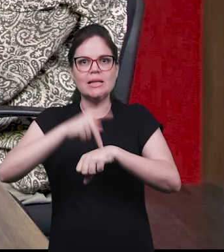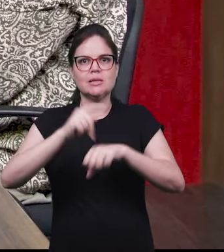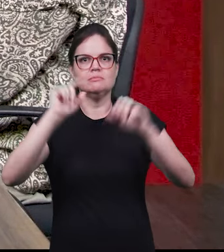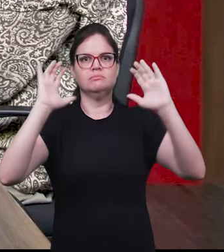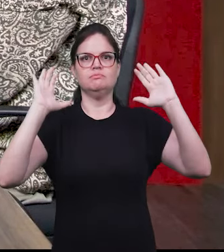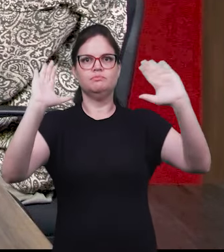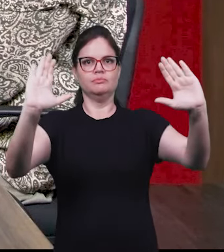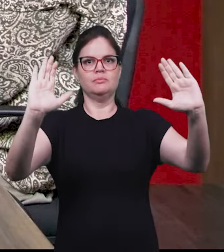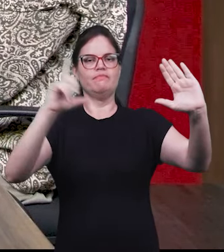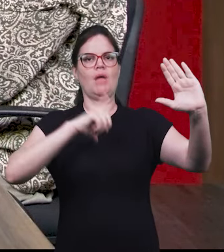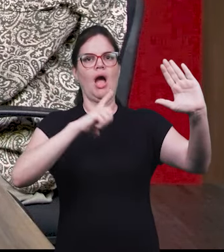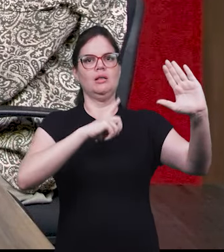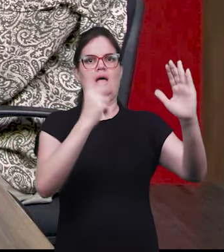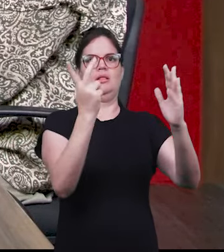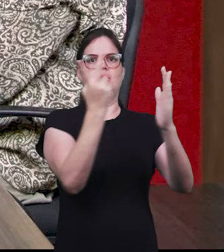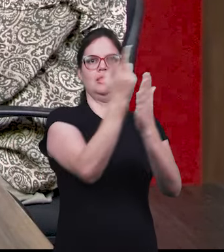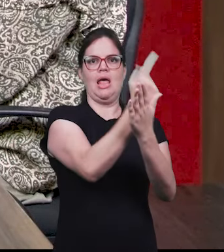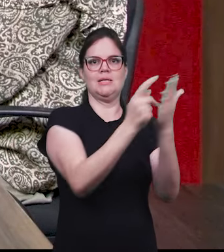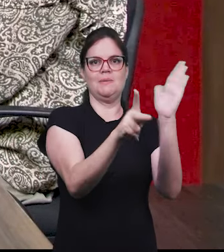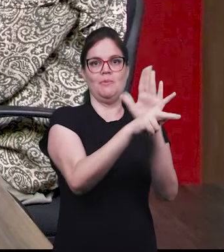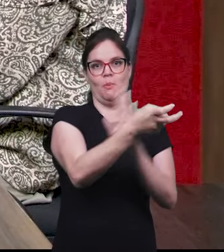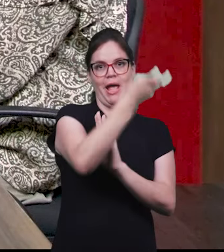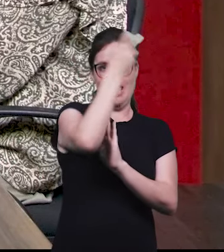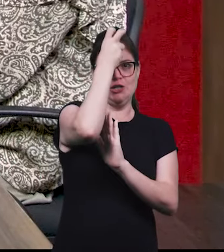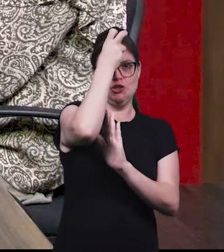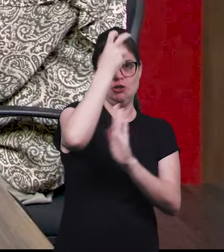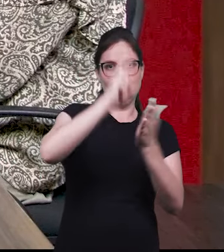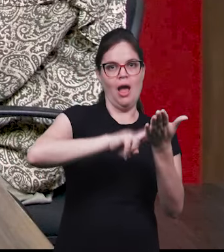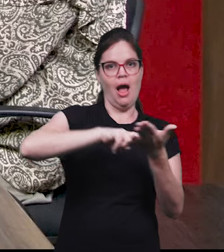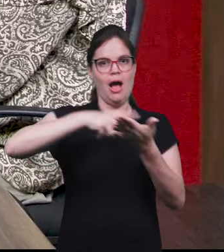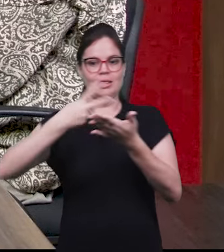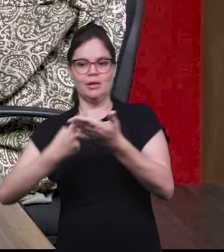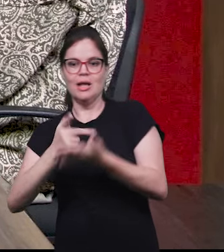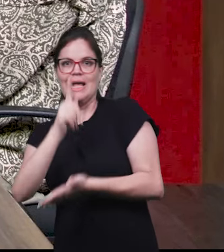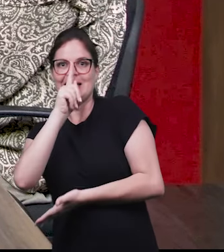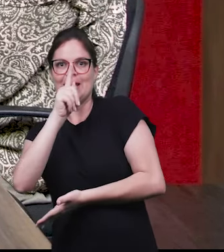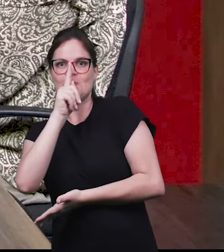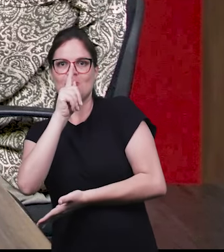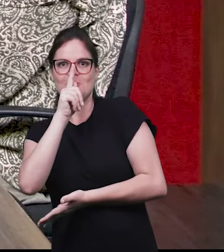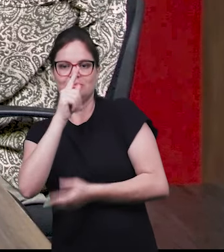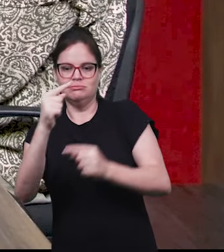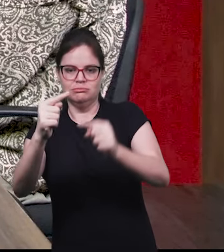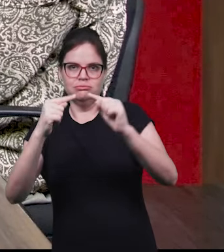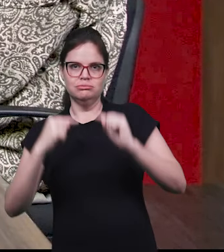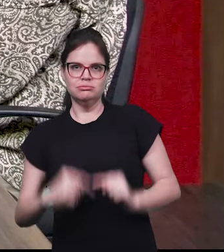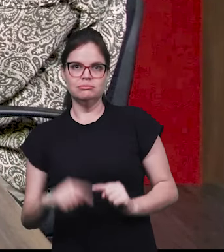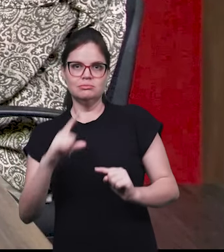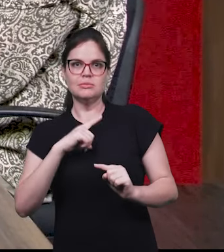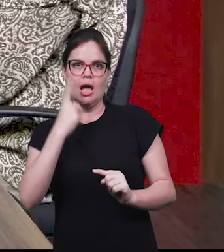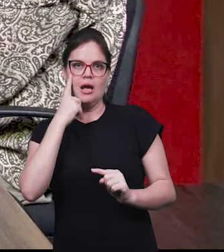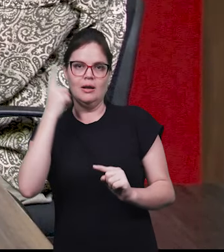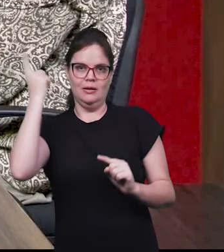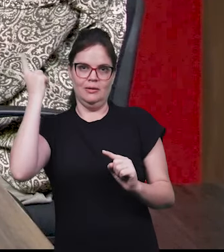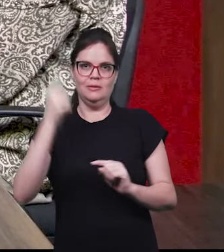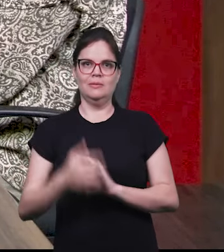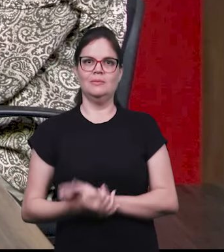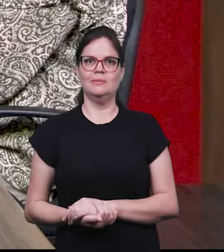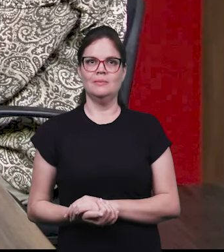tem um escrito em hieroglifo e a tradução embaixo em, acho que é grego, não é? Antigo.